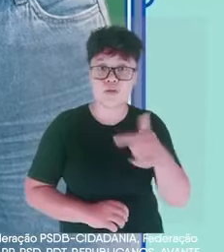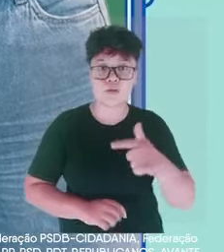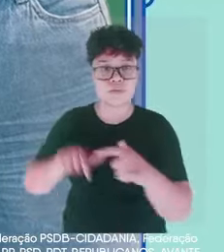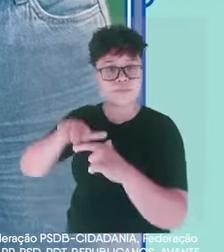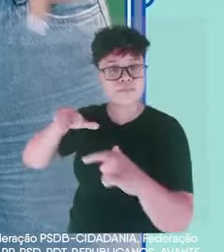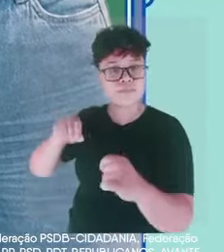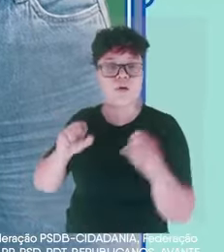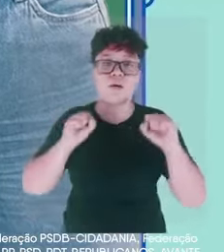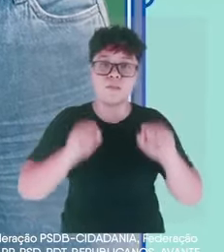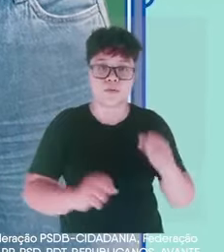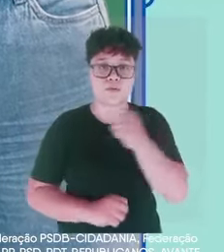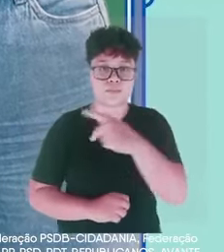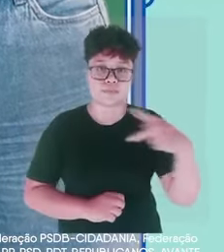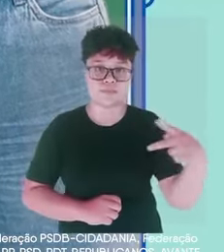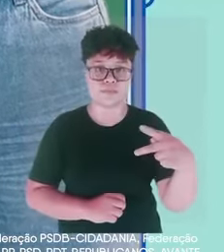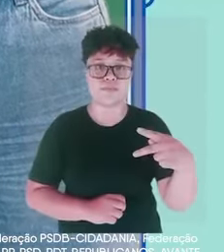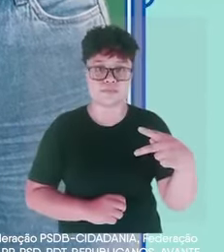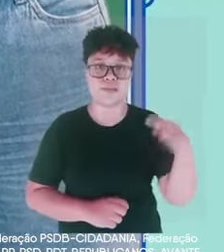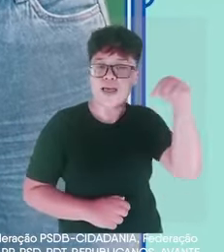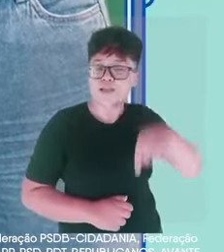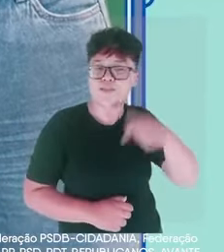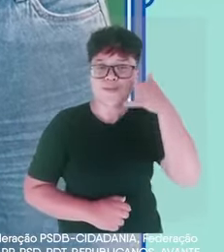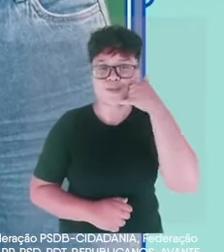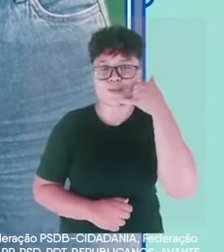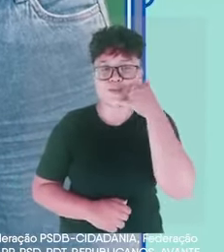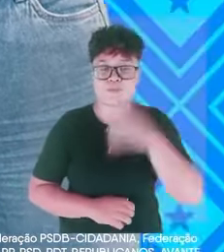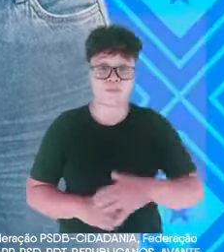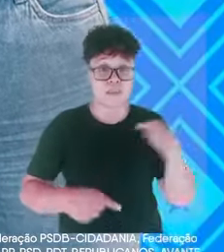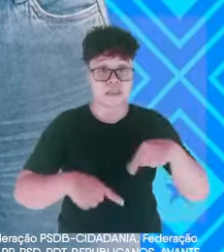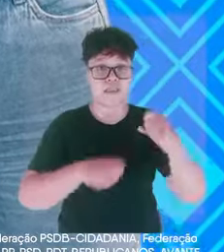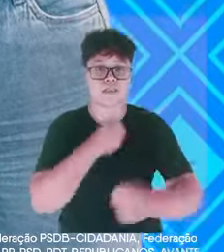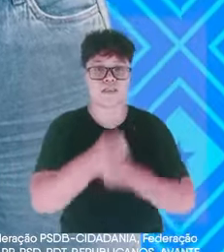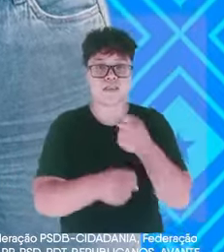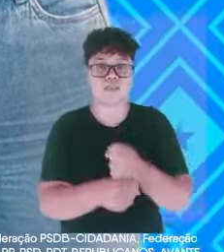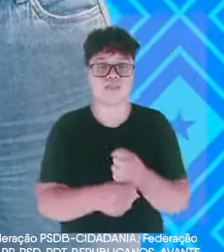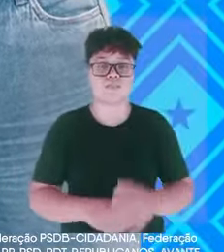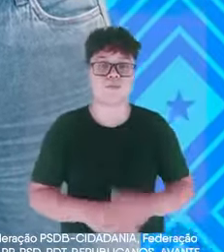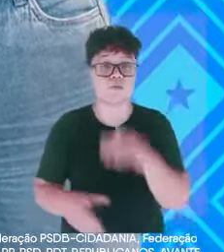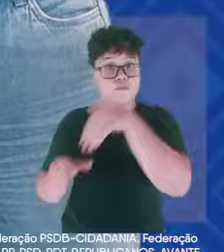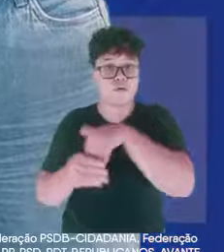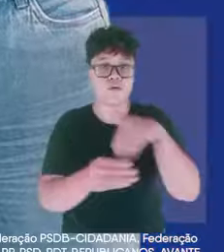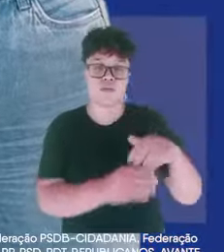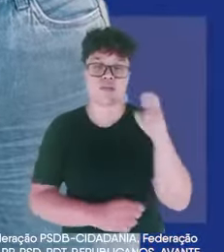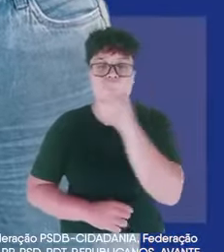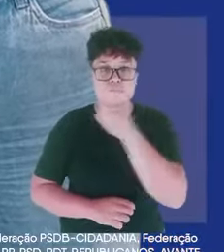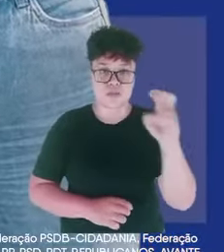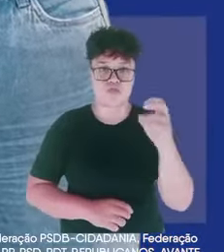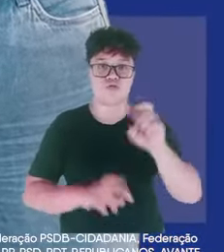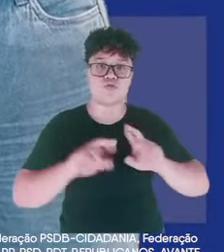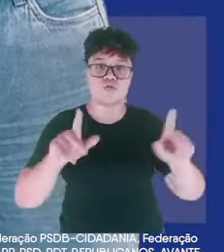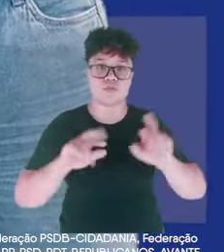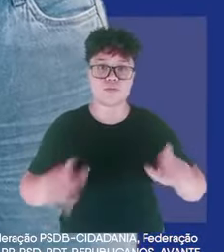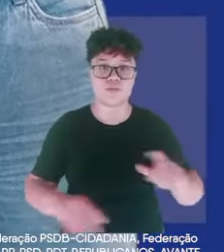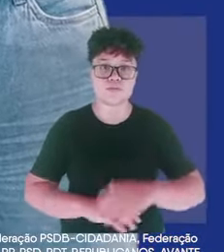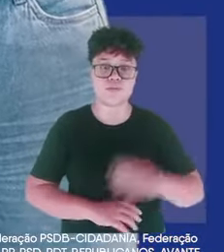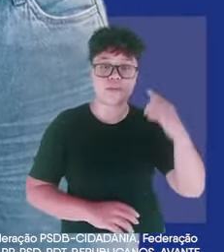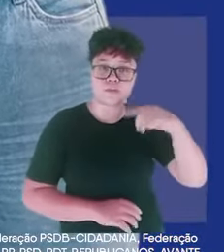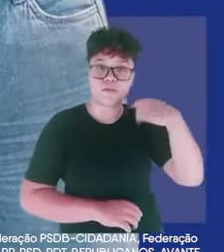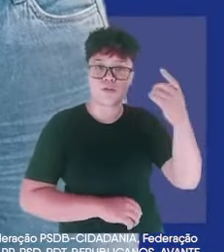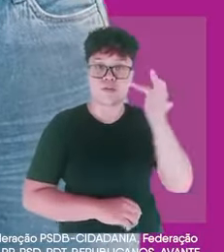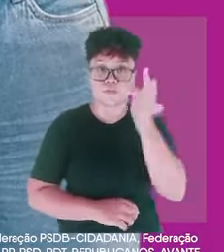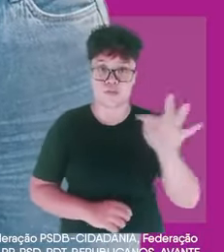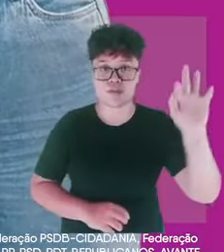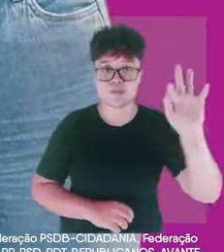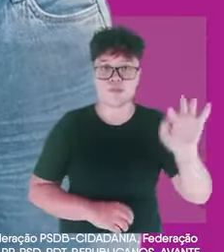teu título, é só baixar o app da Justiça Eleitoral aqui no celular. Esse ano, vamos votar para 5 cargos diferentes, começando por